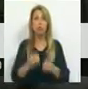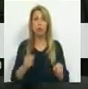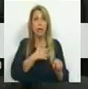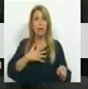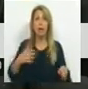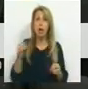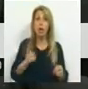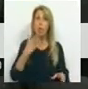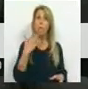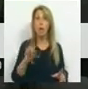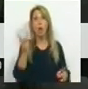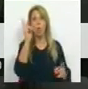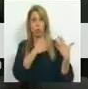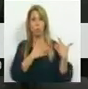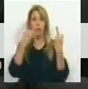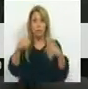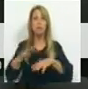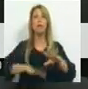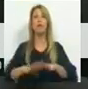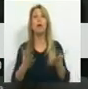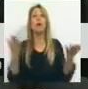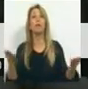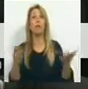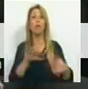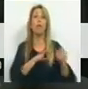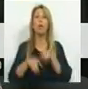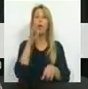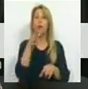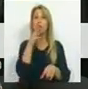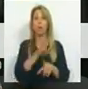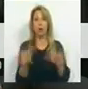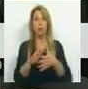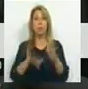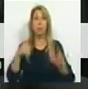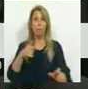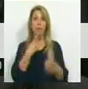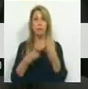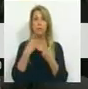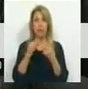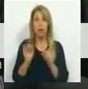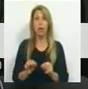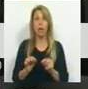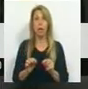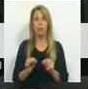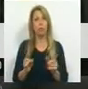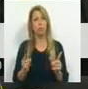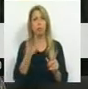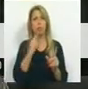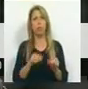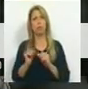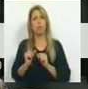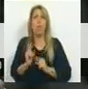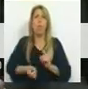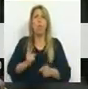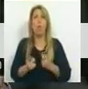que eventualmente teria a responsabilidade de o fazer, então os deputados e esta Comissão Parlamentar de Inquérito em particular não se deve furtar àquilo que